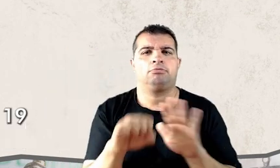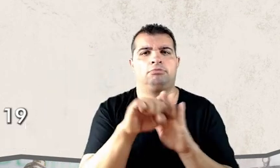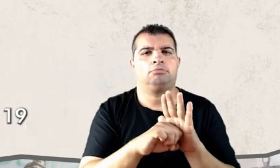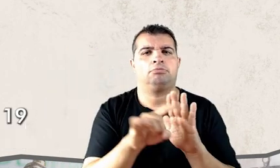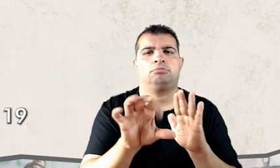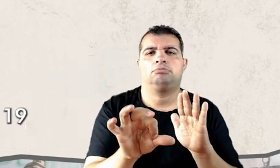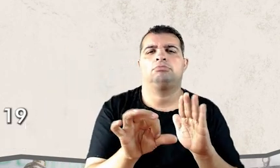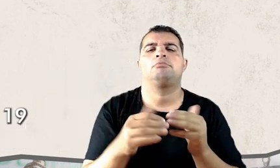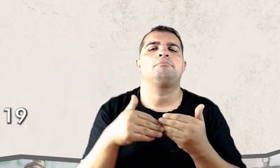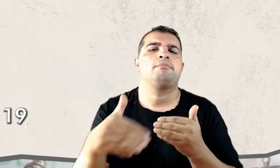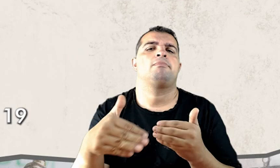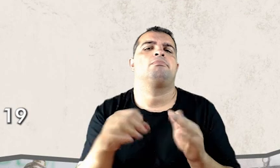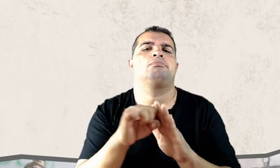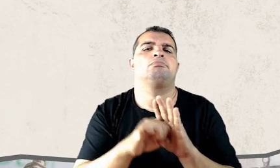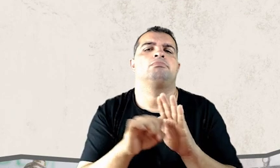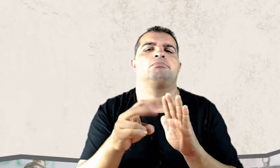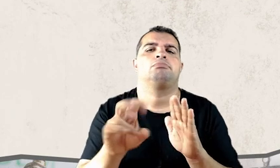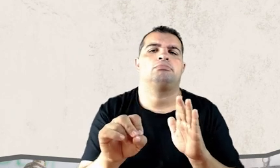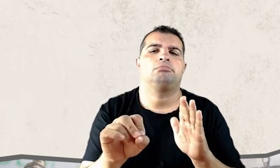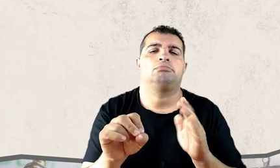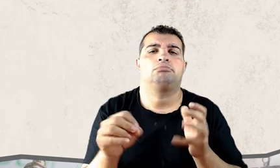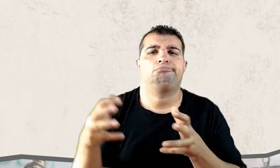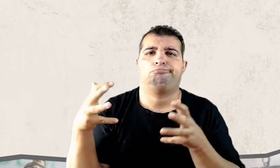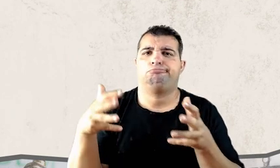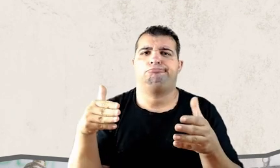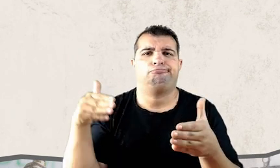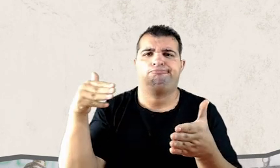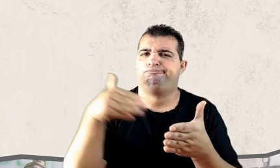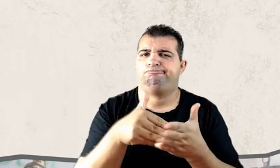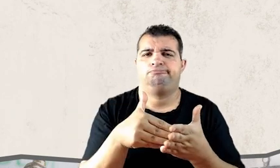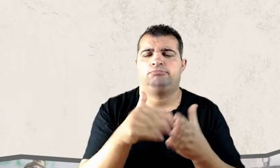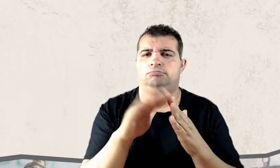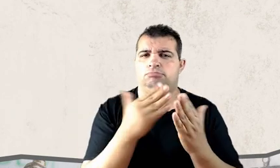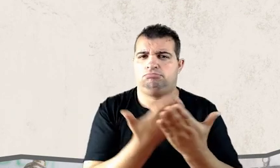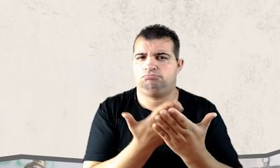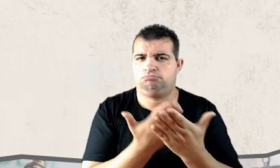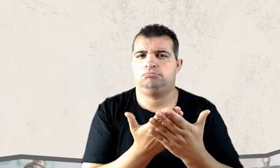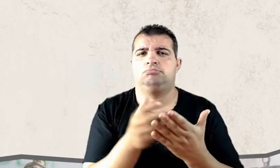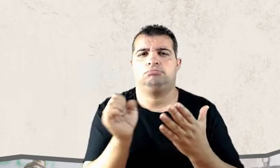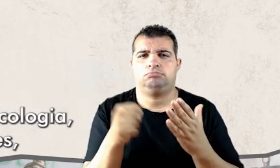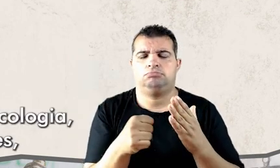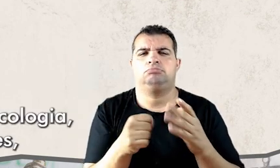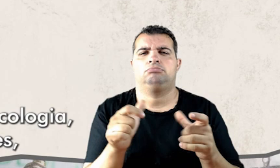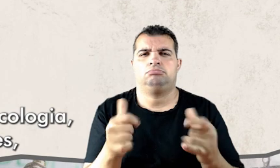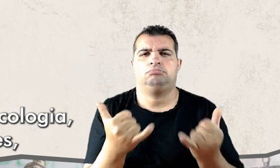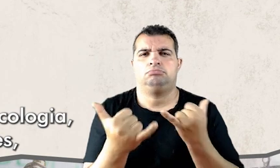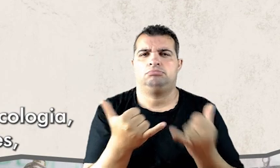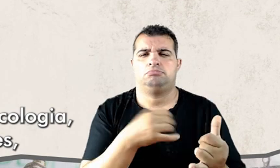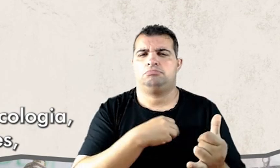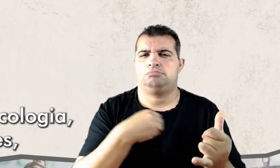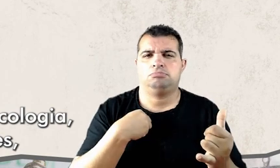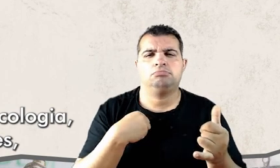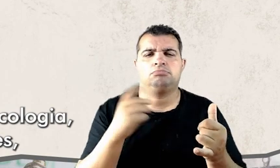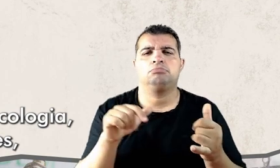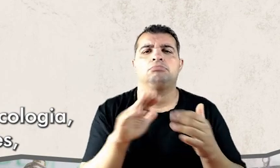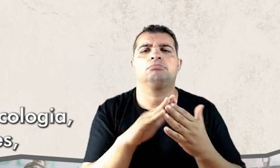século XIX, início do século XX, e ele culmina com uma escola reconhecida, seja no campo da medicina,